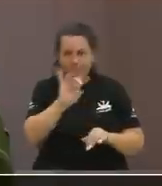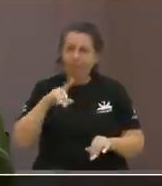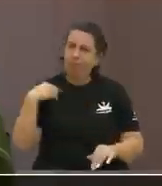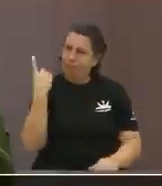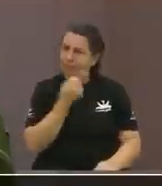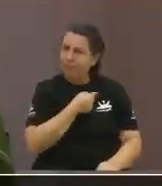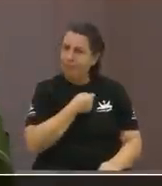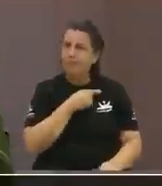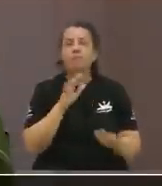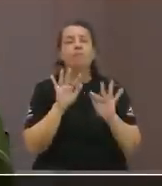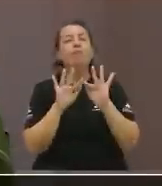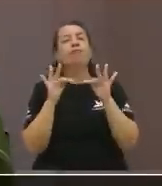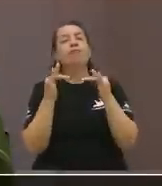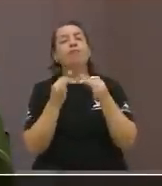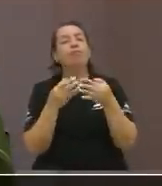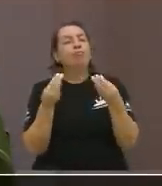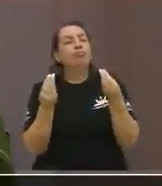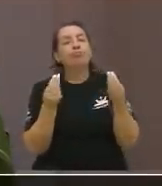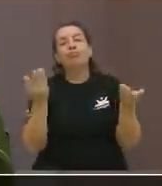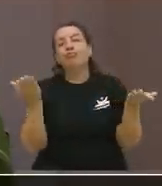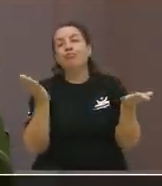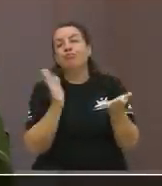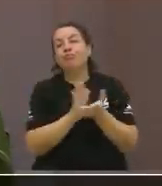E a família como vai?